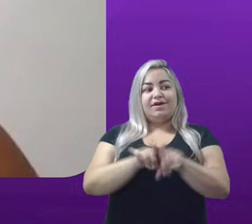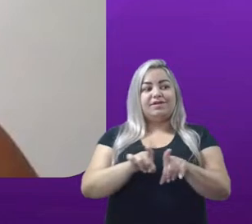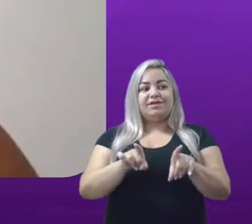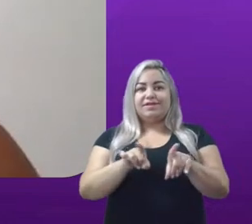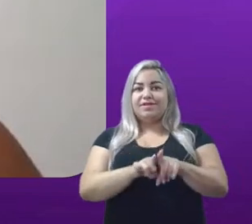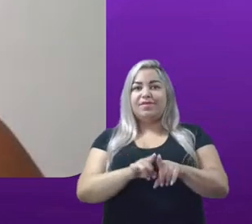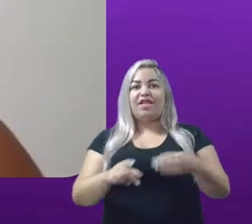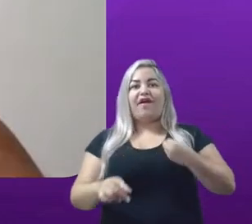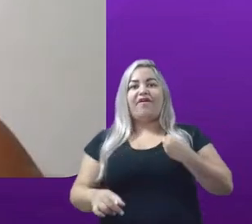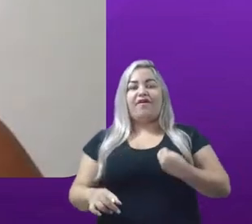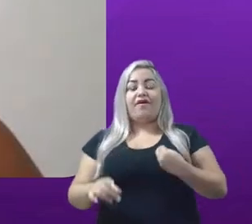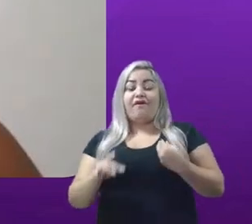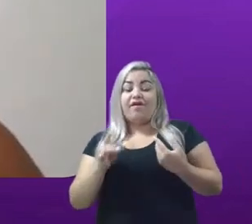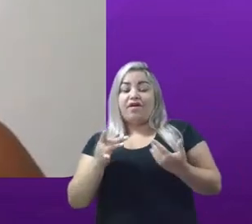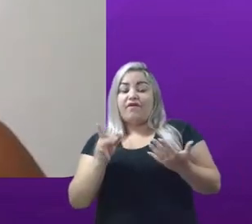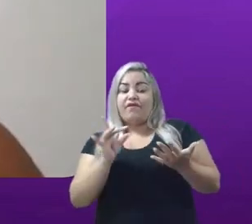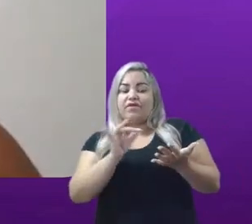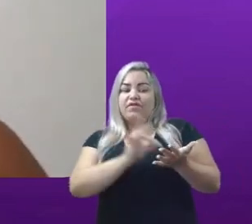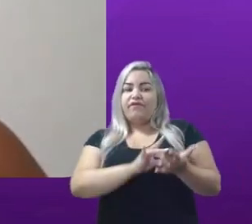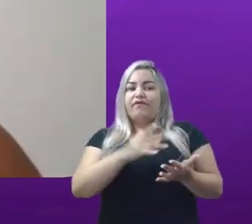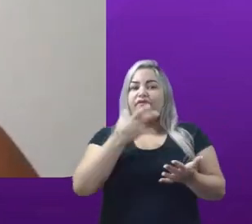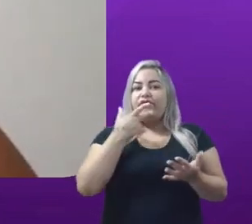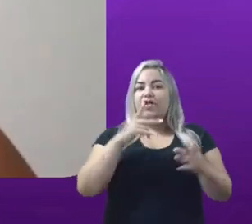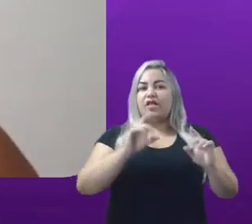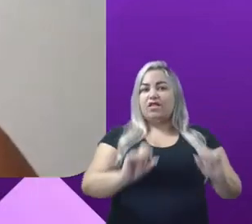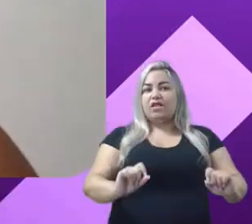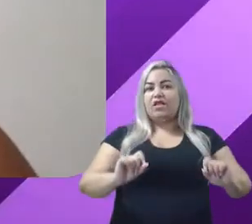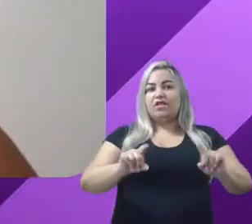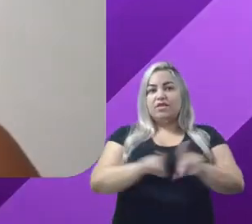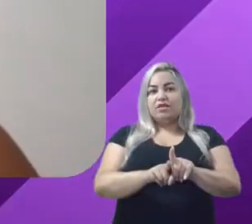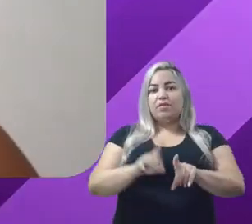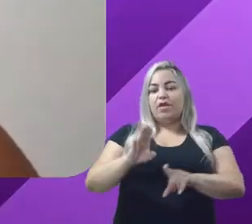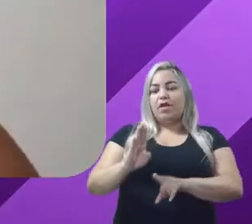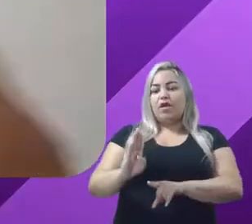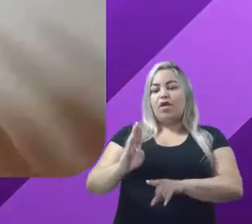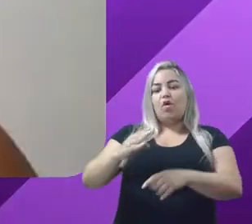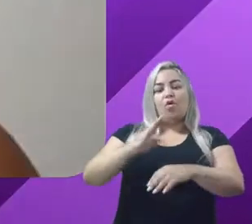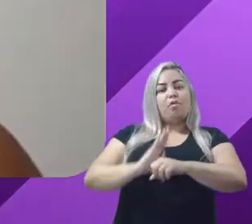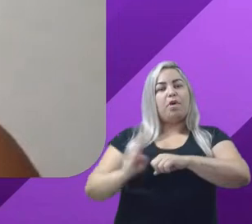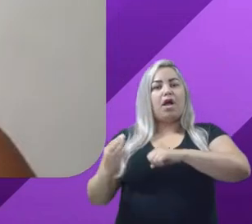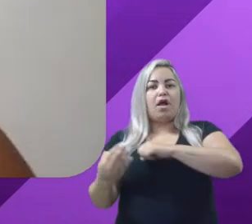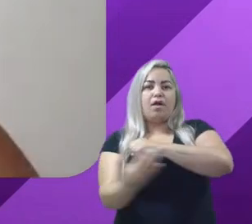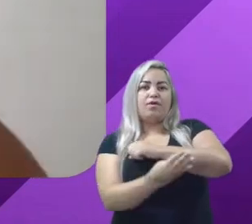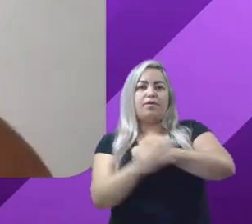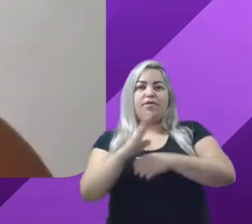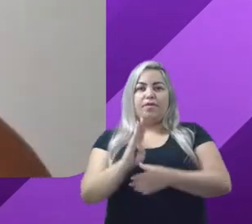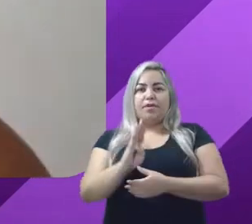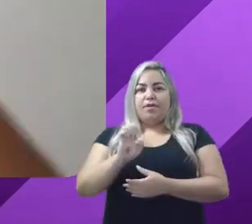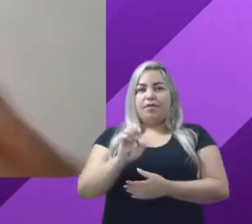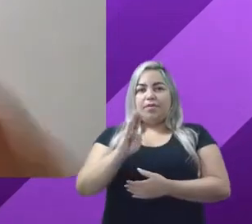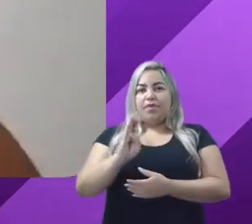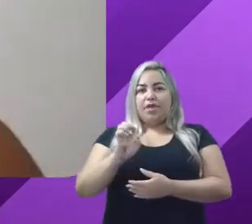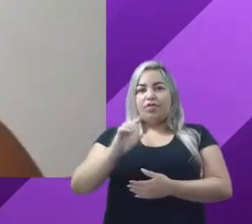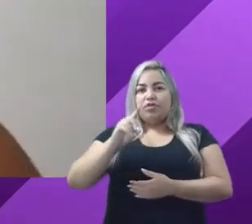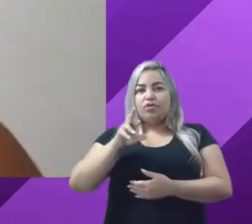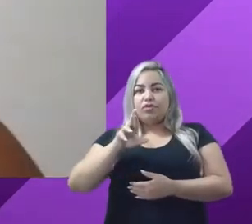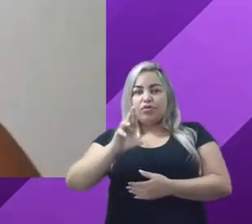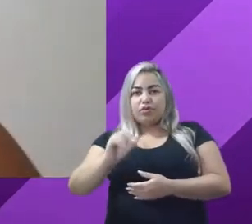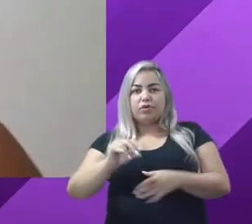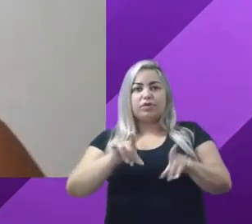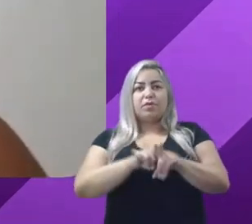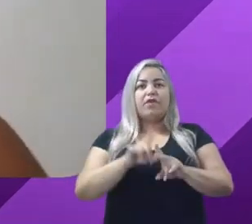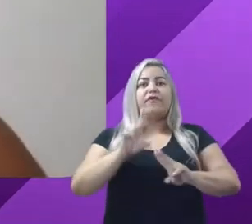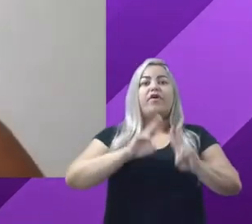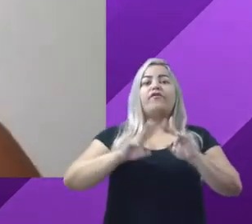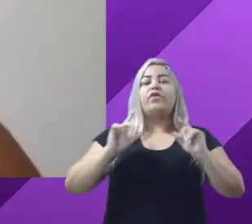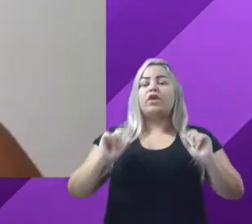na verdade a gente pode dizer é uma parte do bairro de Bebedouro, né, que ainda está sendo habitada, né? Quando a gente vai